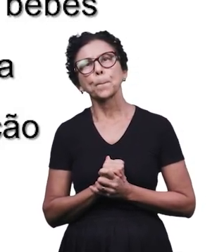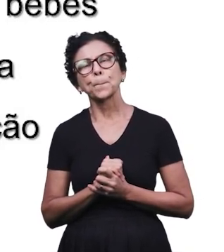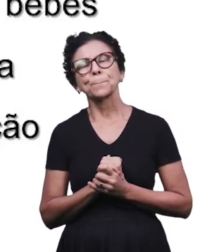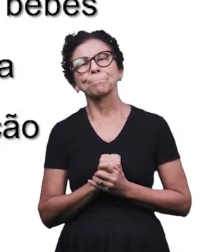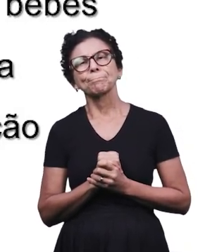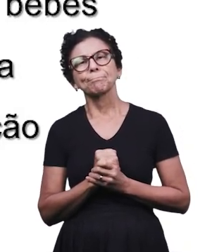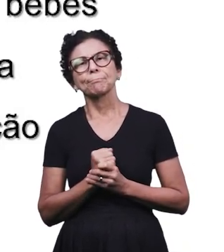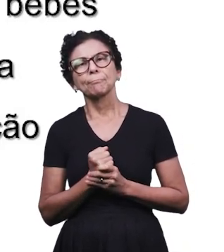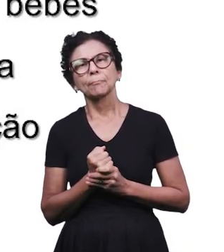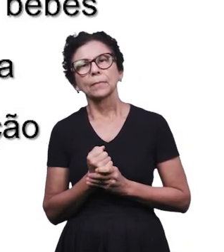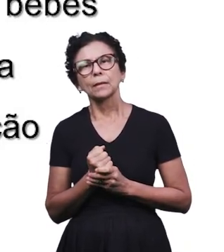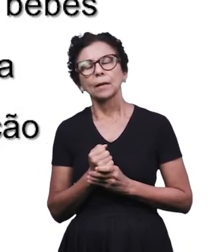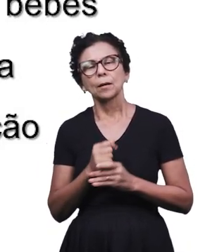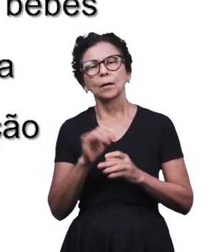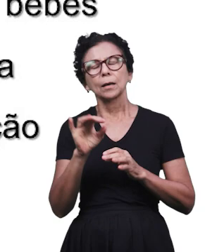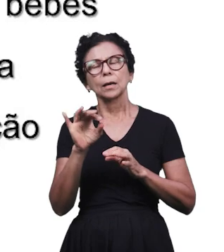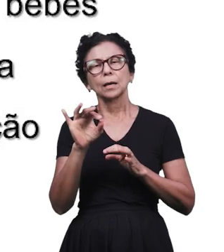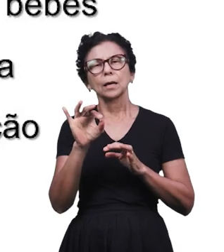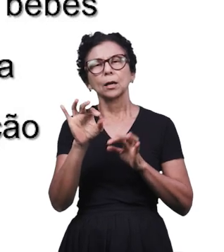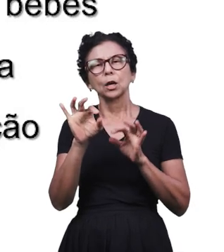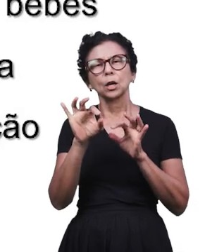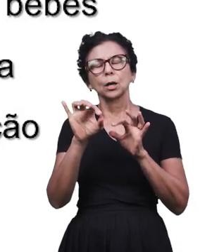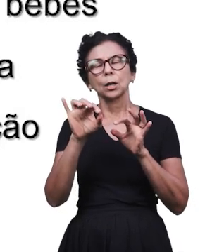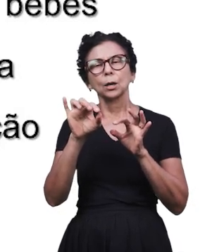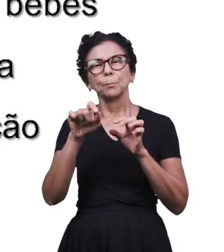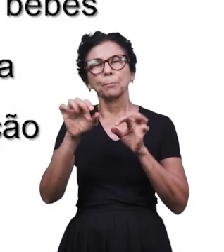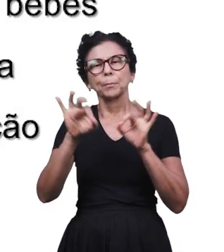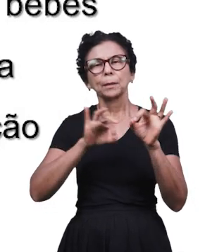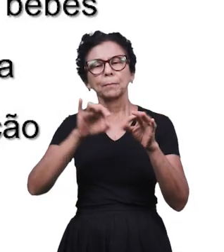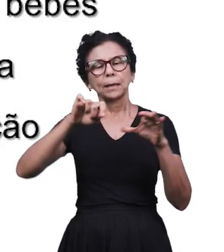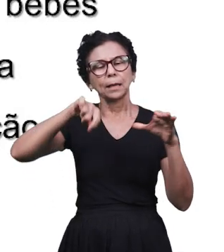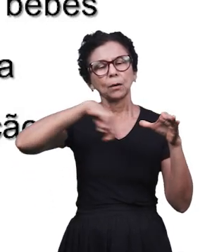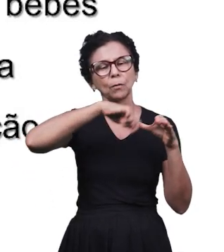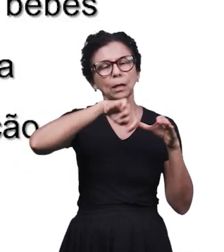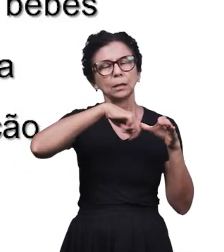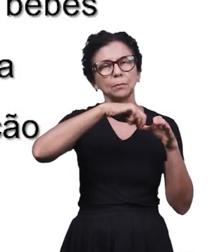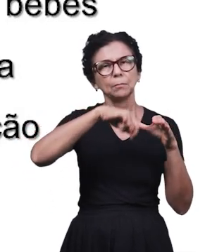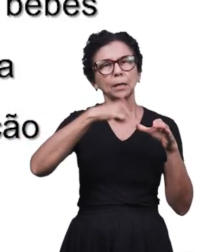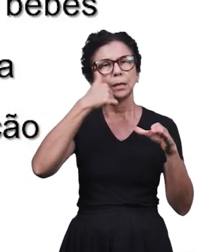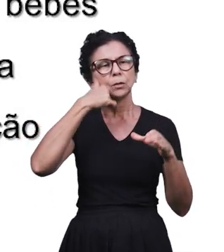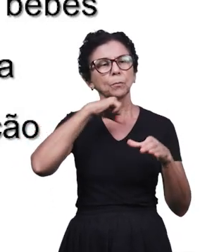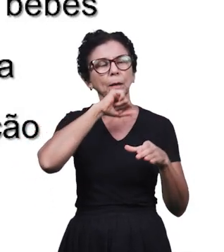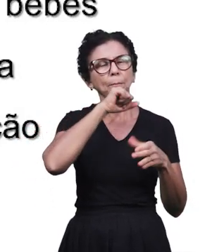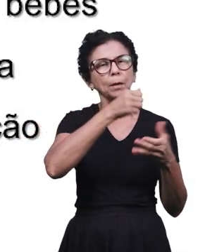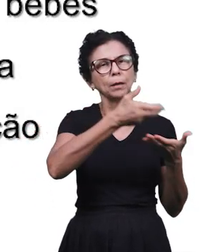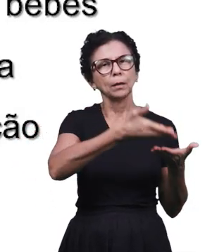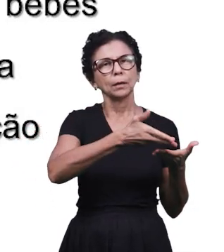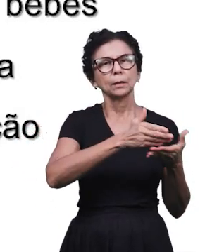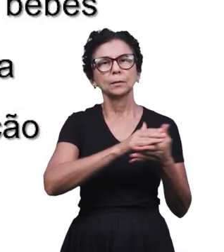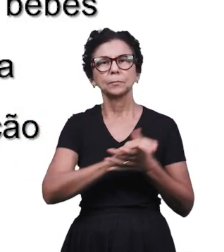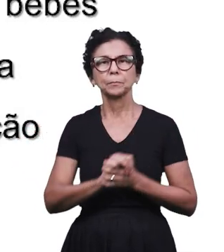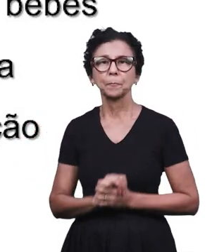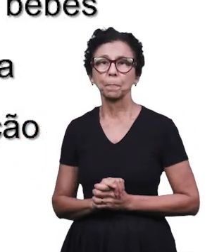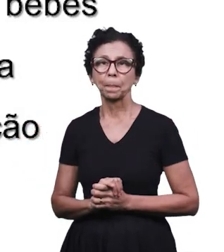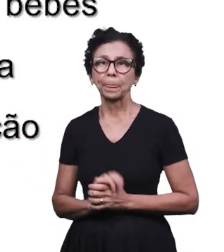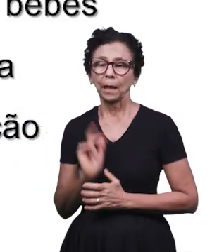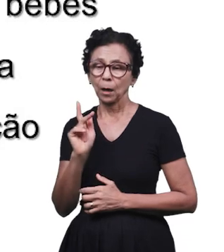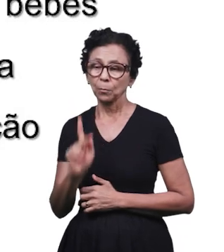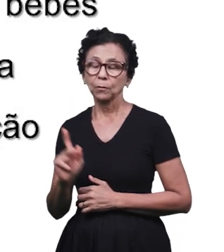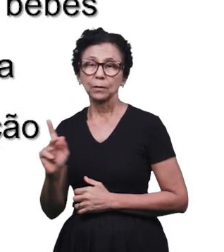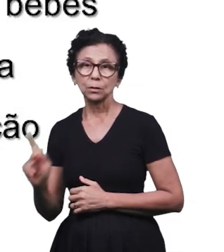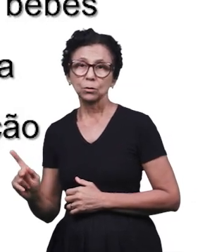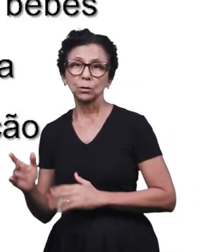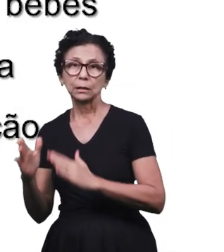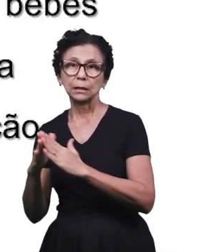essa mãe descansar. As professoras de bebês no culto podem acompanhar esses bebês, ficar com eles.